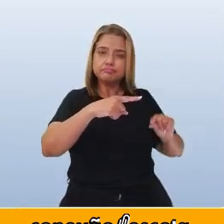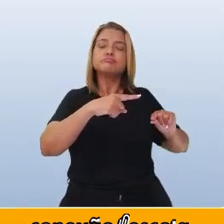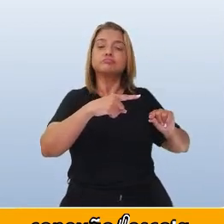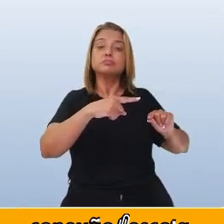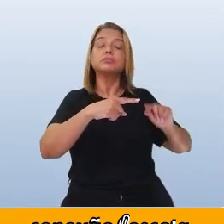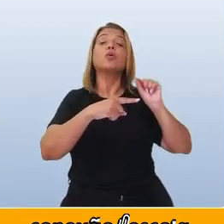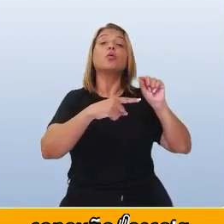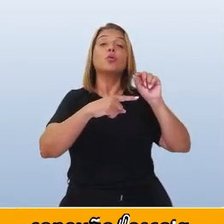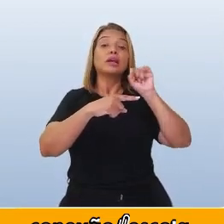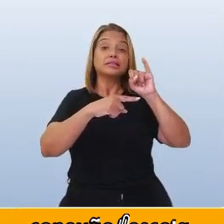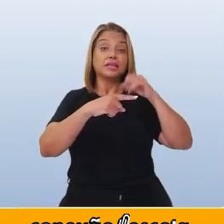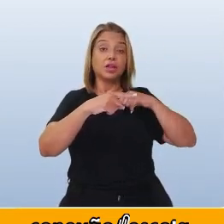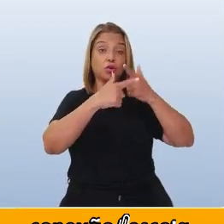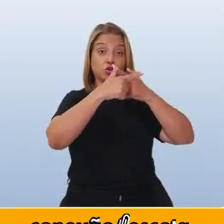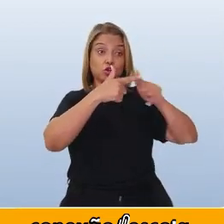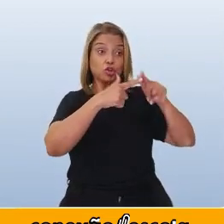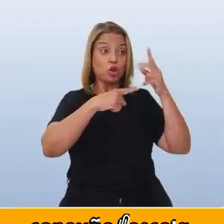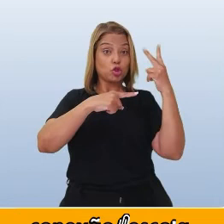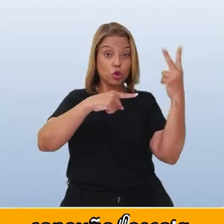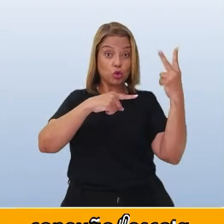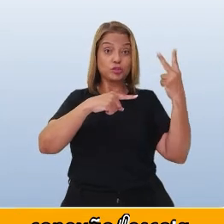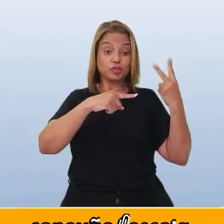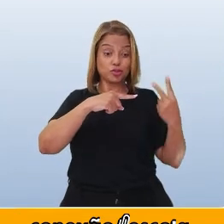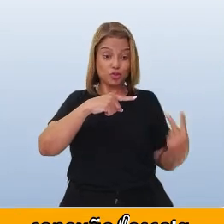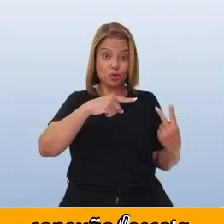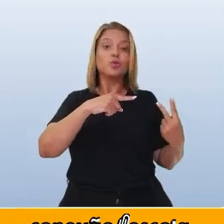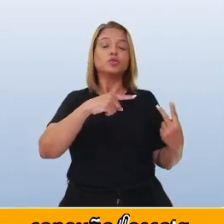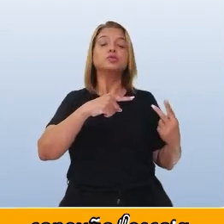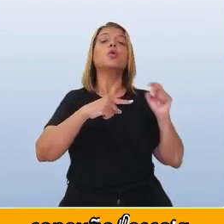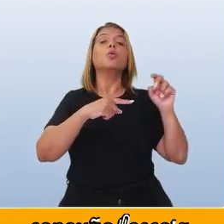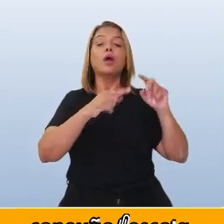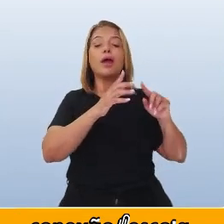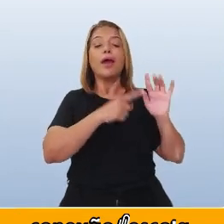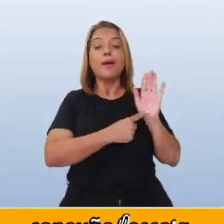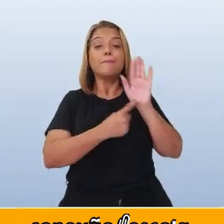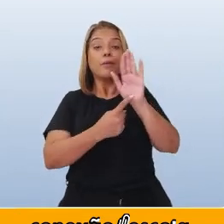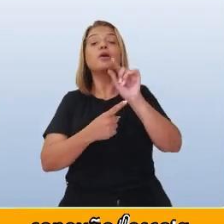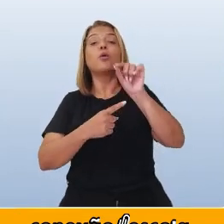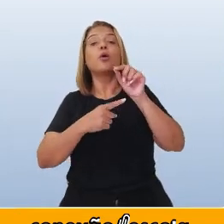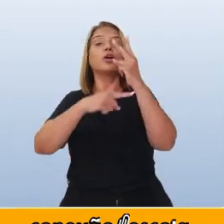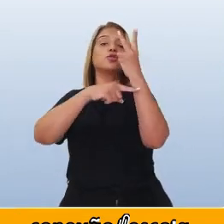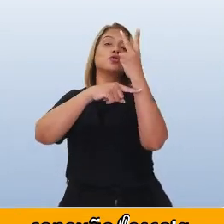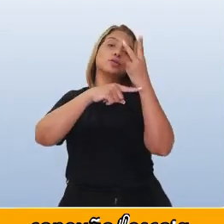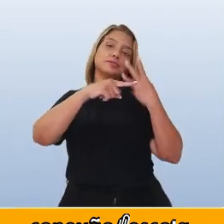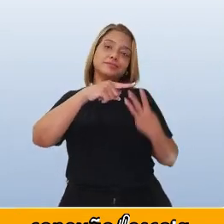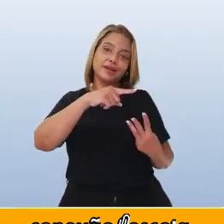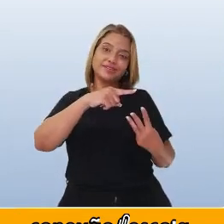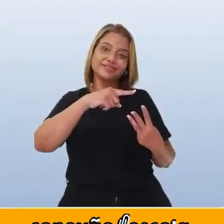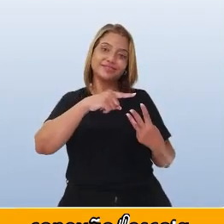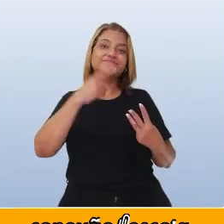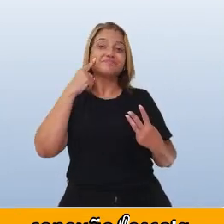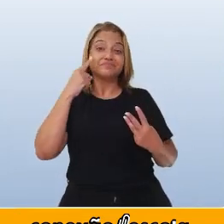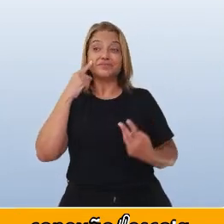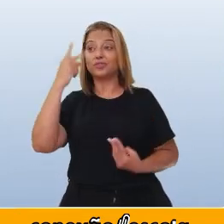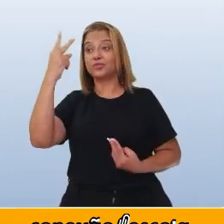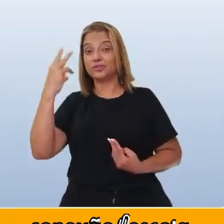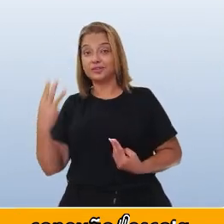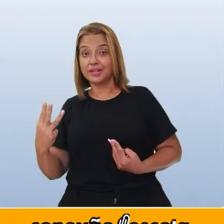2, ela dará 2/3. Elas representam a mesma quantidade, mesmo com escritas